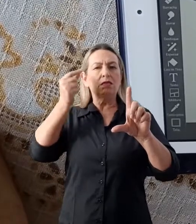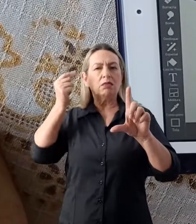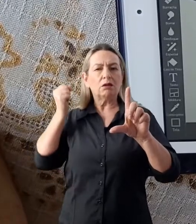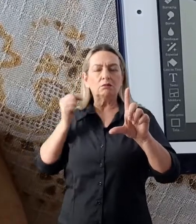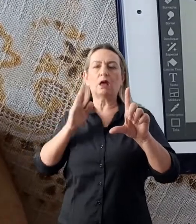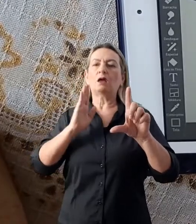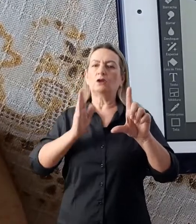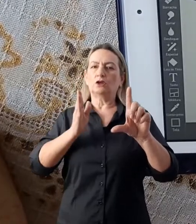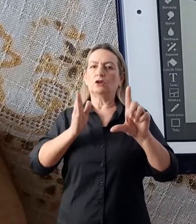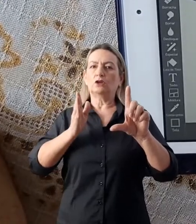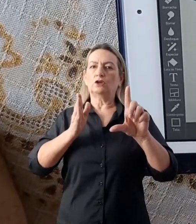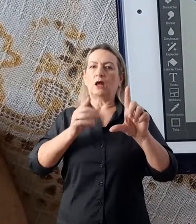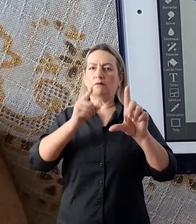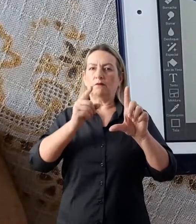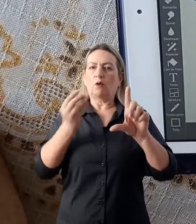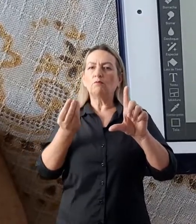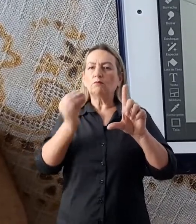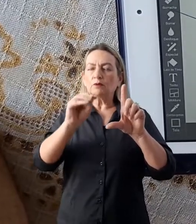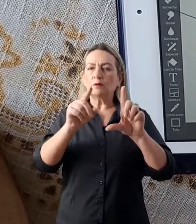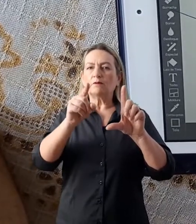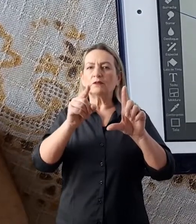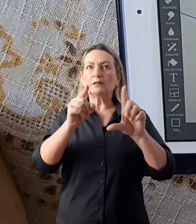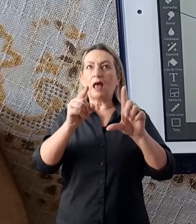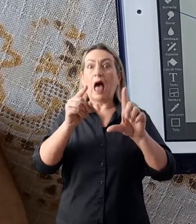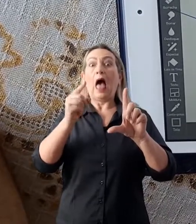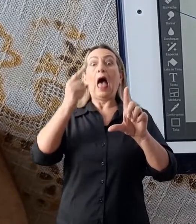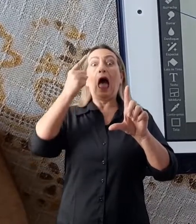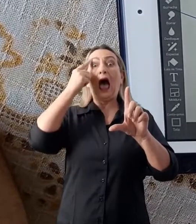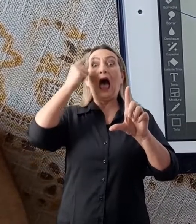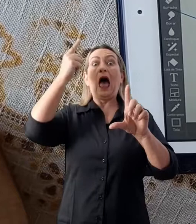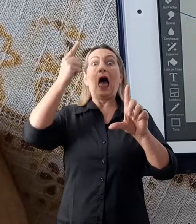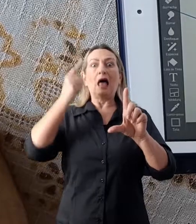vocês terem uma ideia.